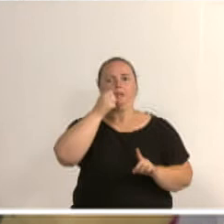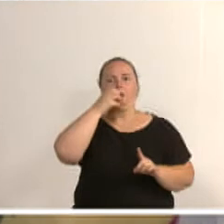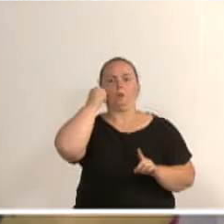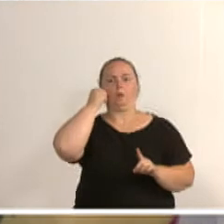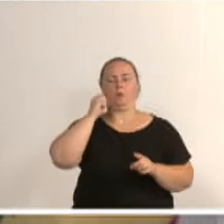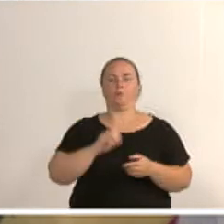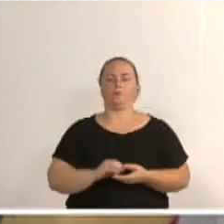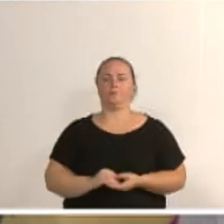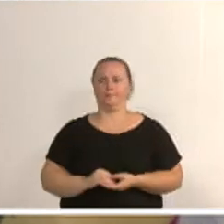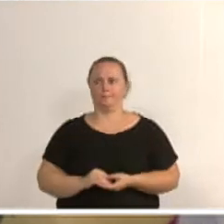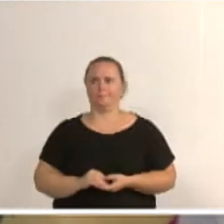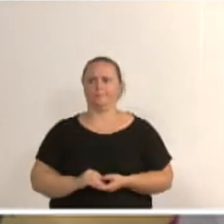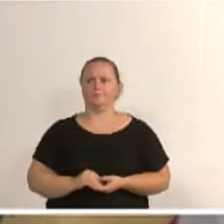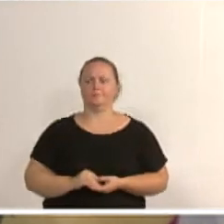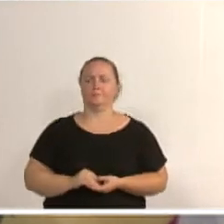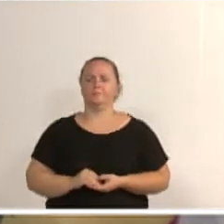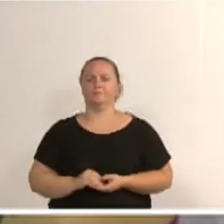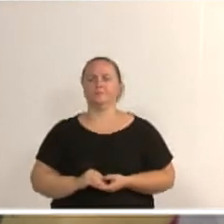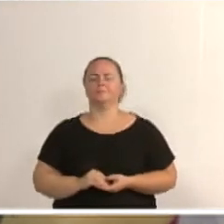ex-Piracicabana,